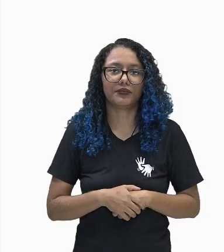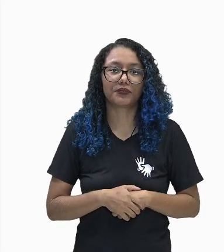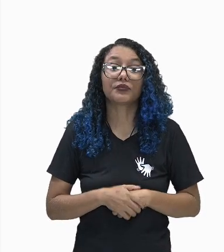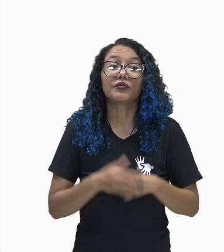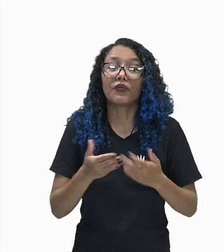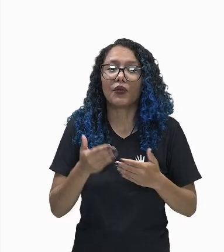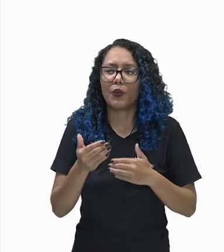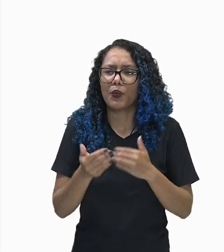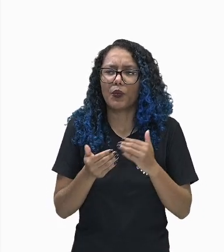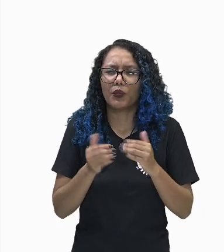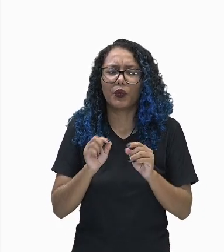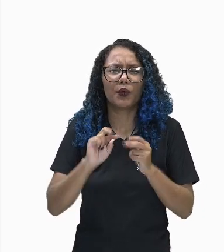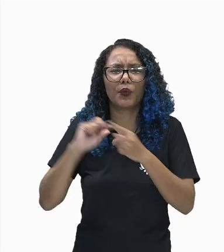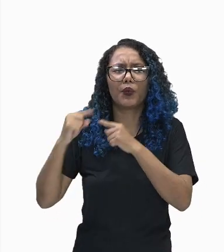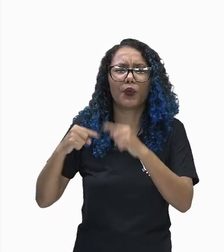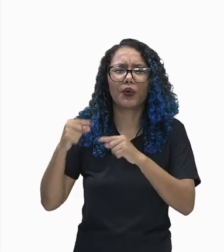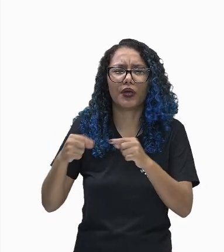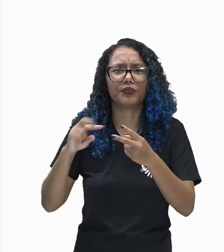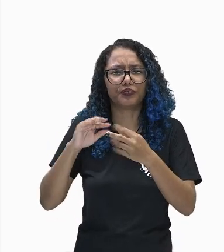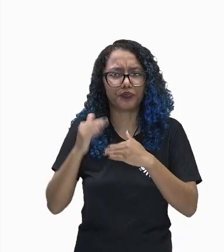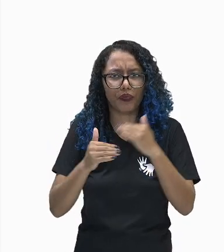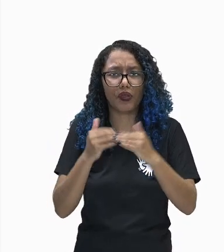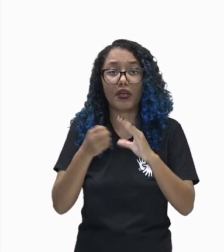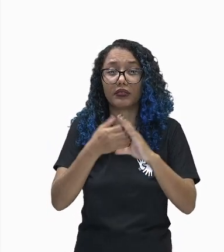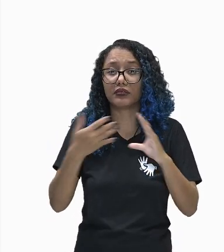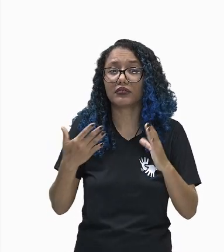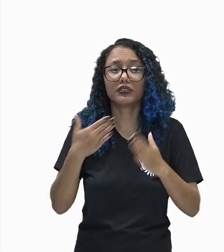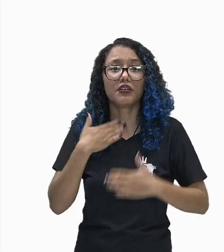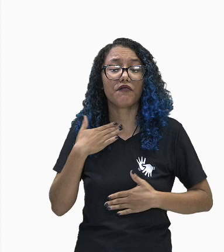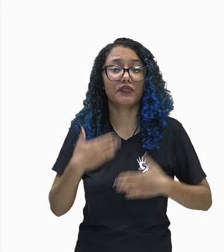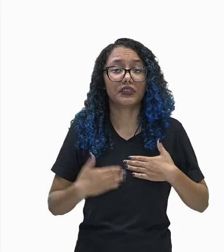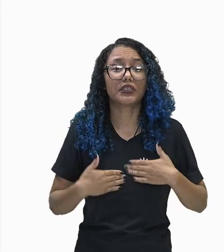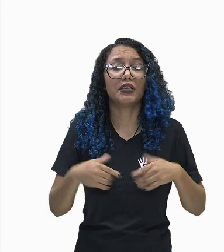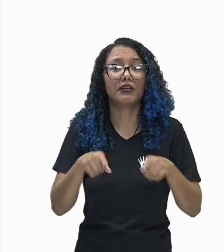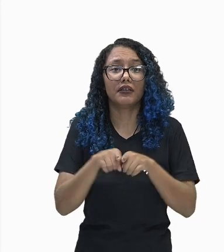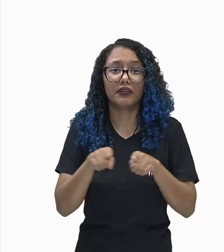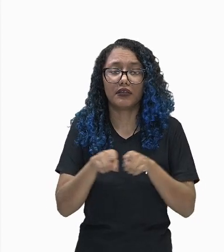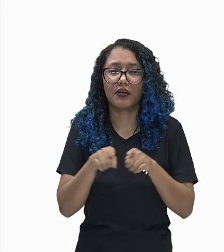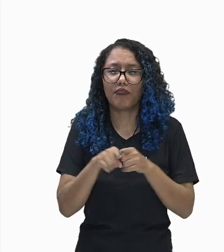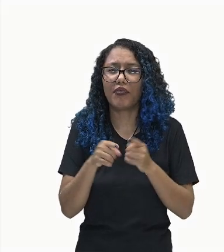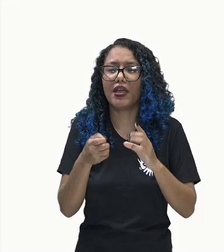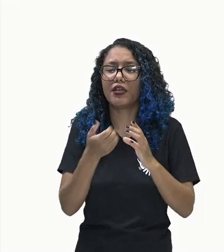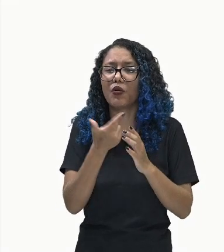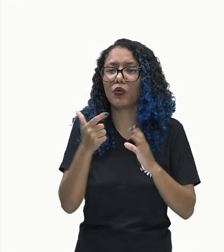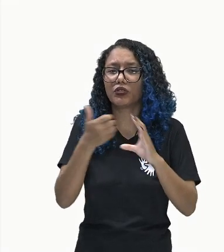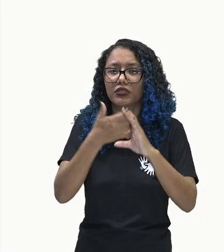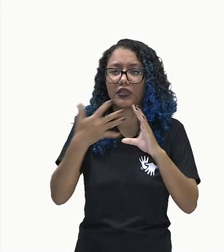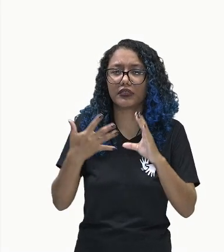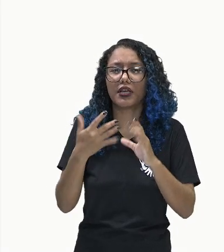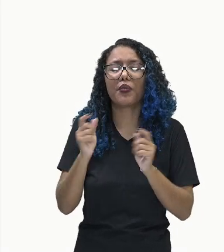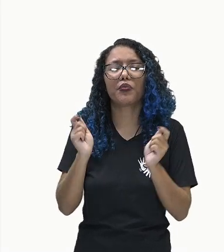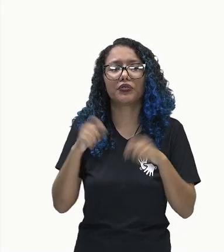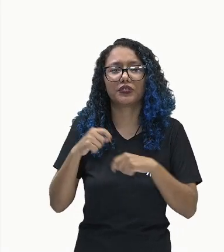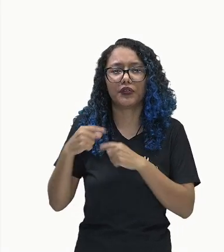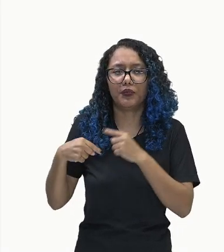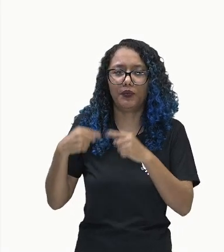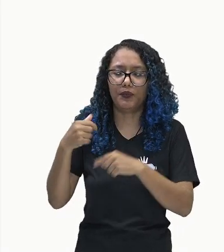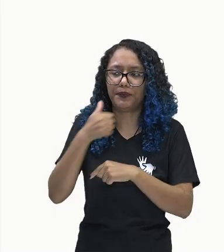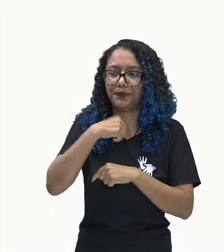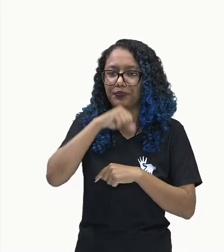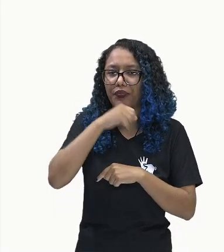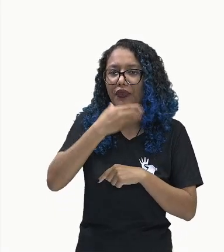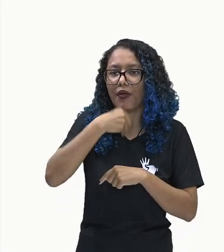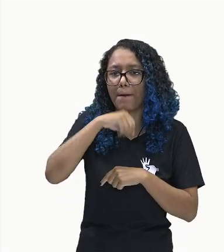processo pelo qual características físicas e traços herdados são passados dos pais para